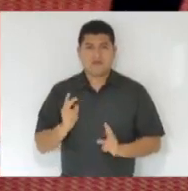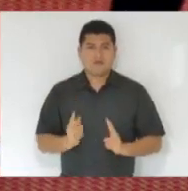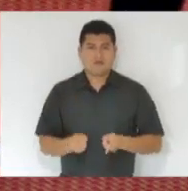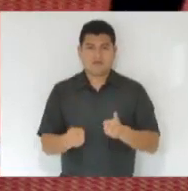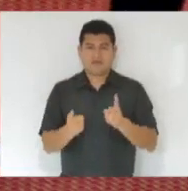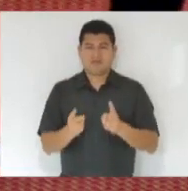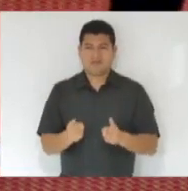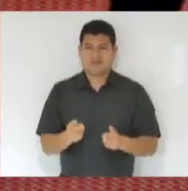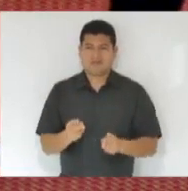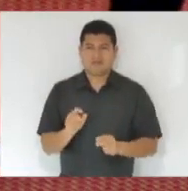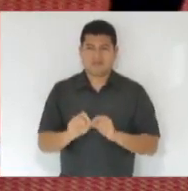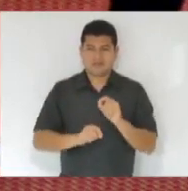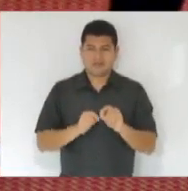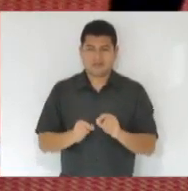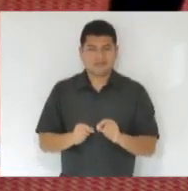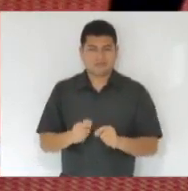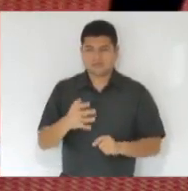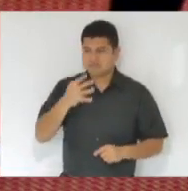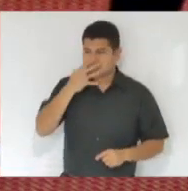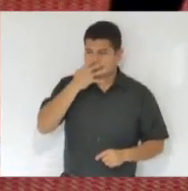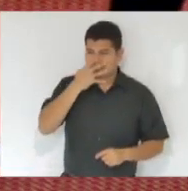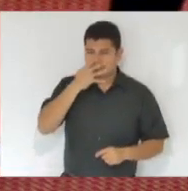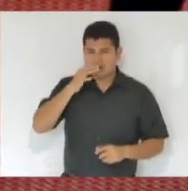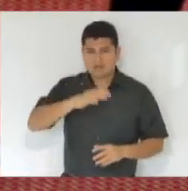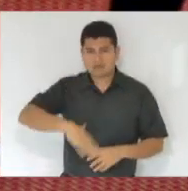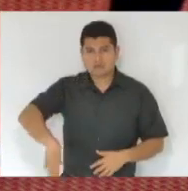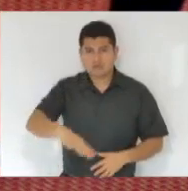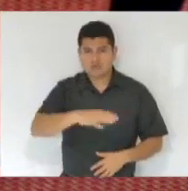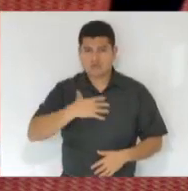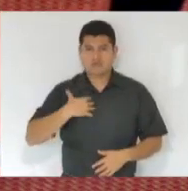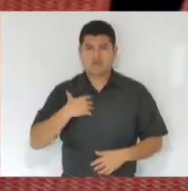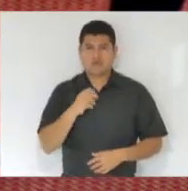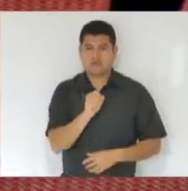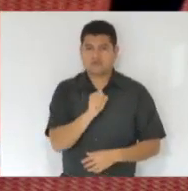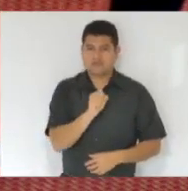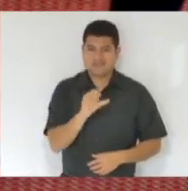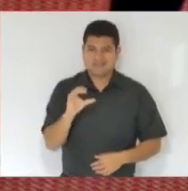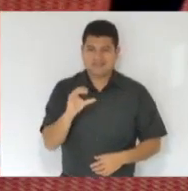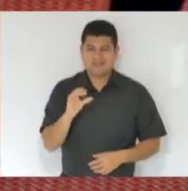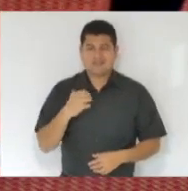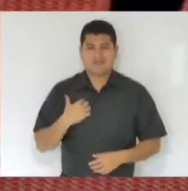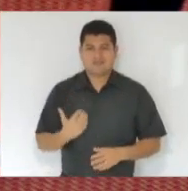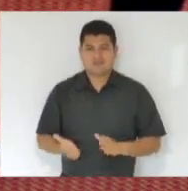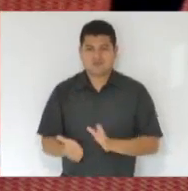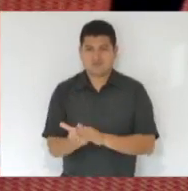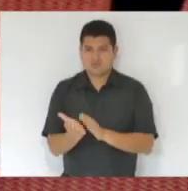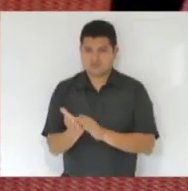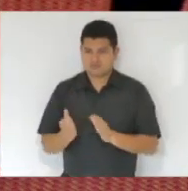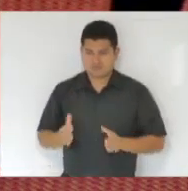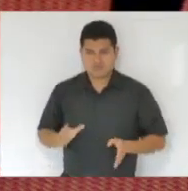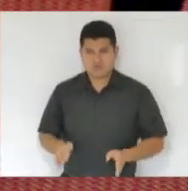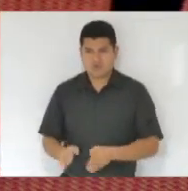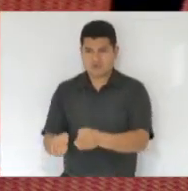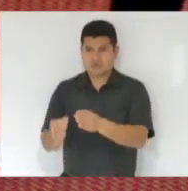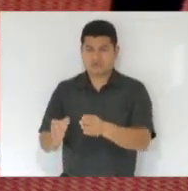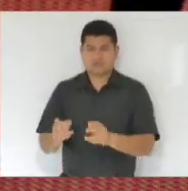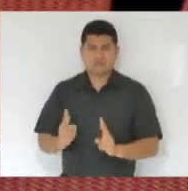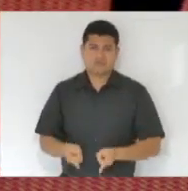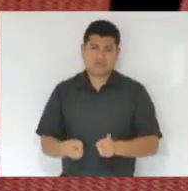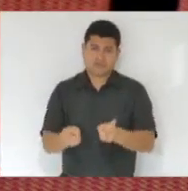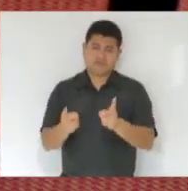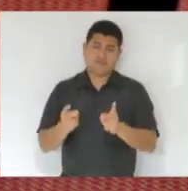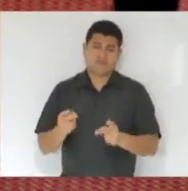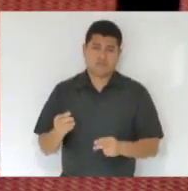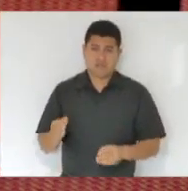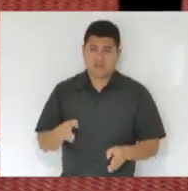dos olhos de Santa Catarina e continue nessa linha. Desejo-lhe sorte, tenho certeza que o povo de Camboriú será inteligente